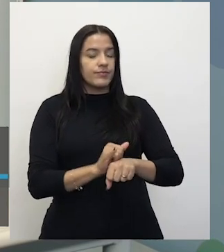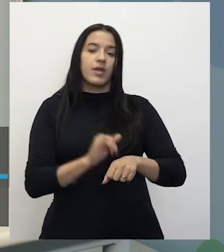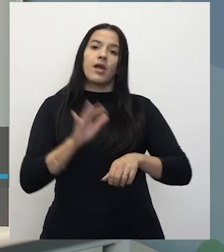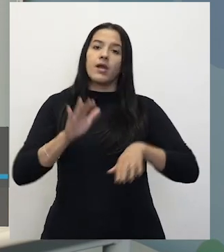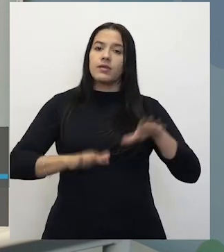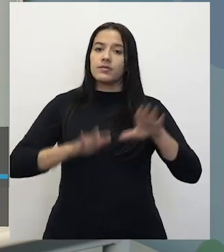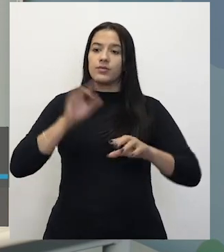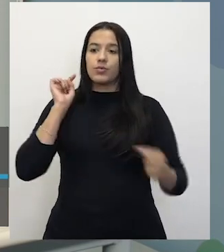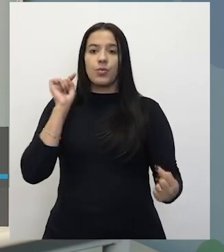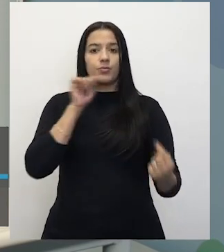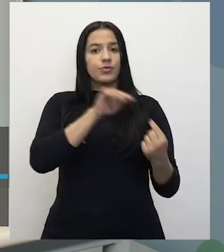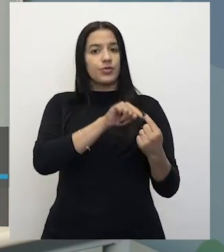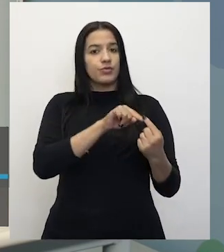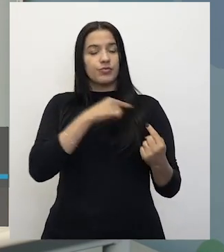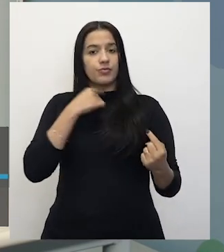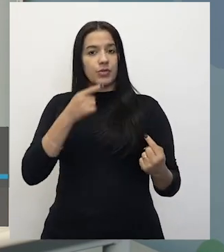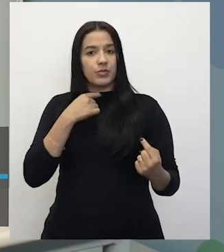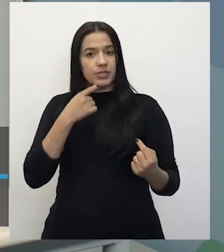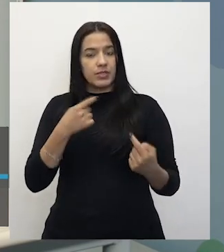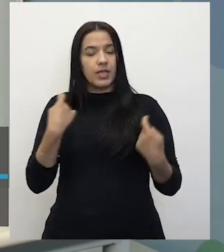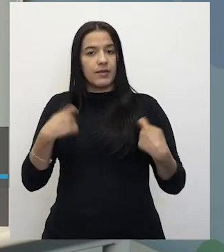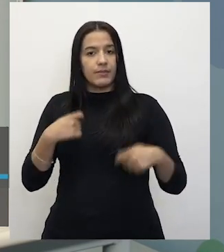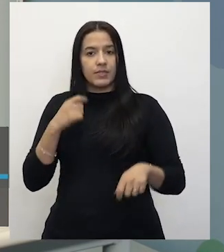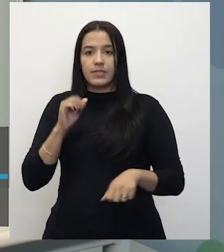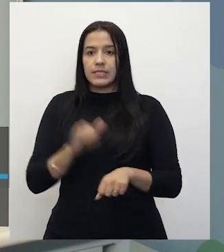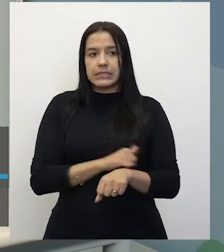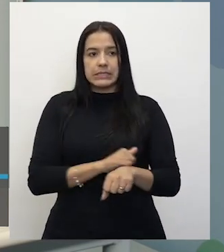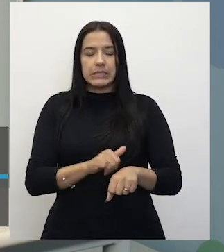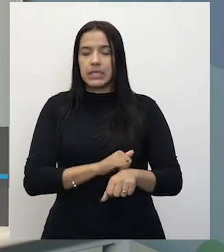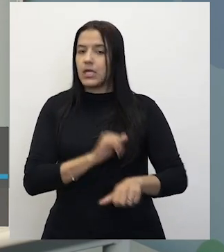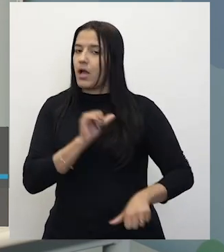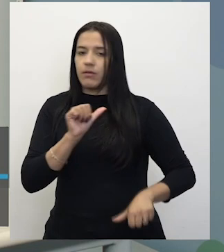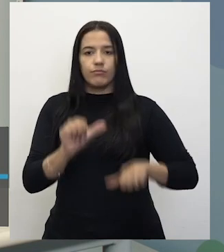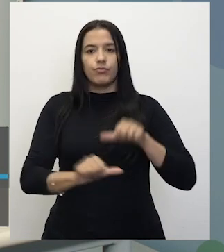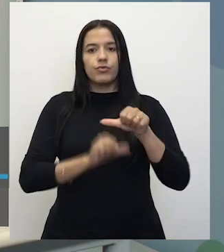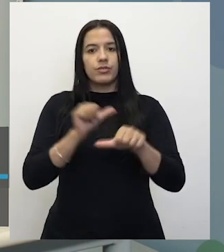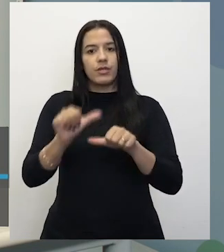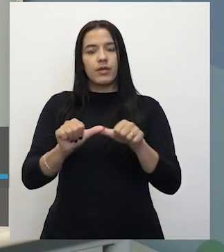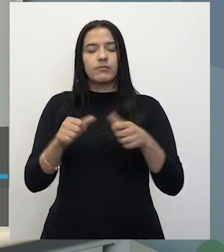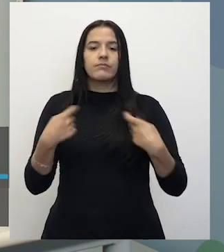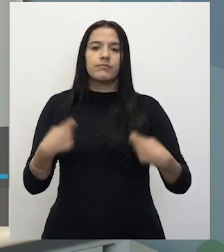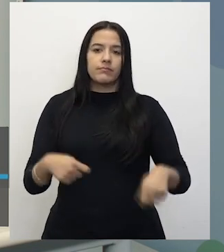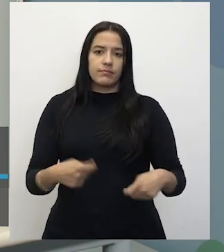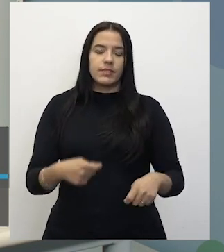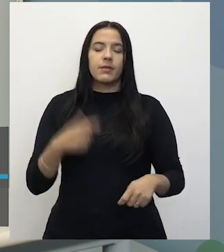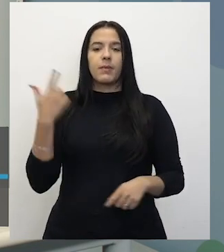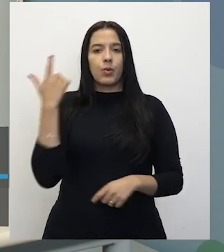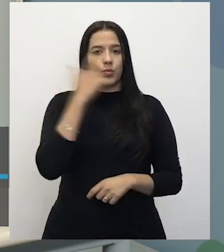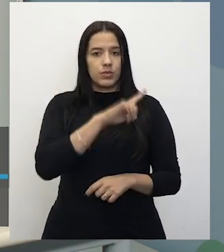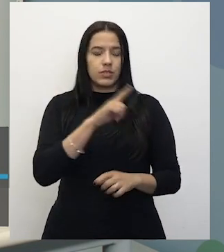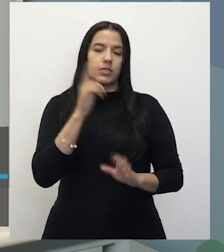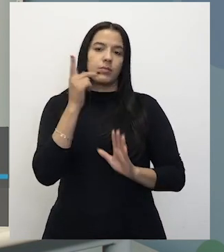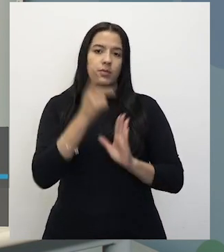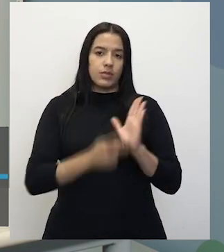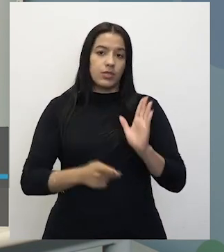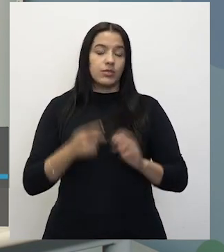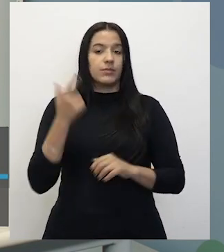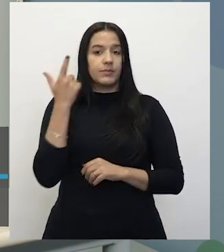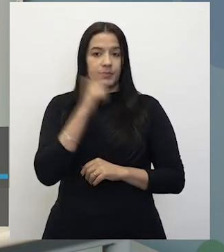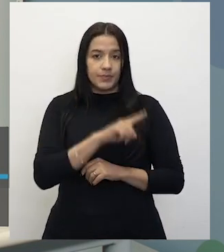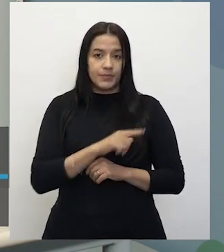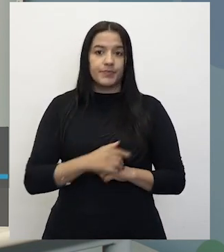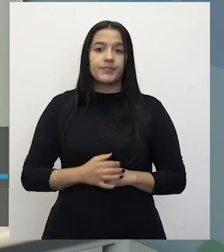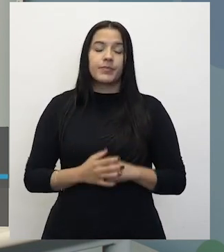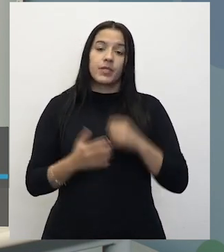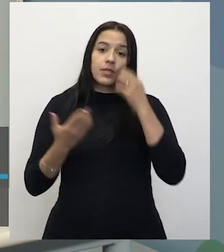no objetivo, a gente vai ter que mudar a rota desse planejamento. E por isso que todo o tempo a gente fala da questão do planejamento